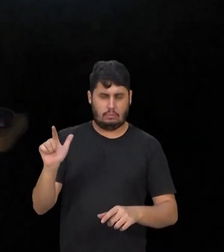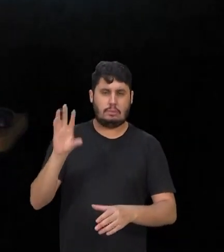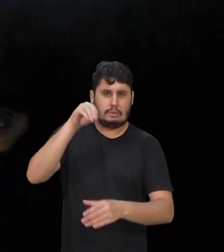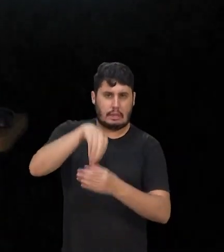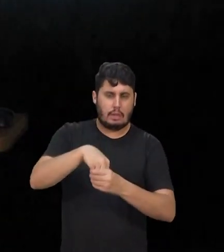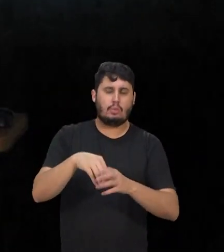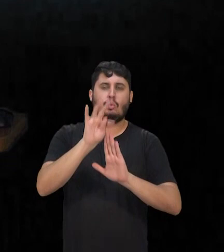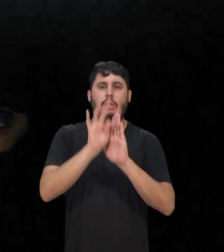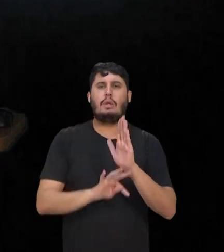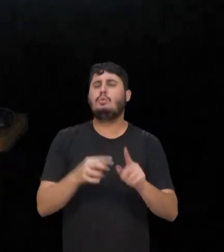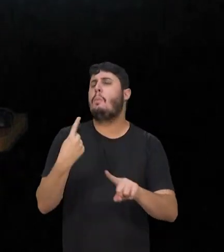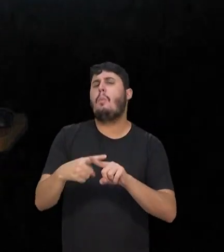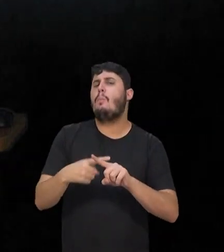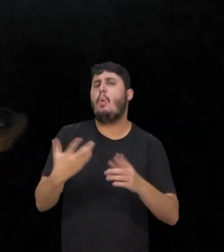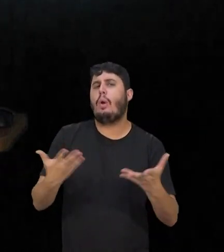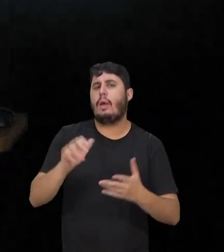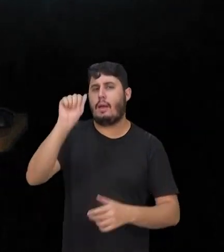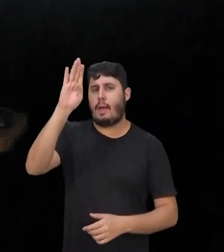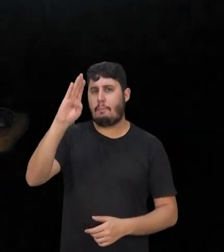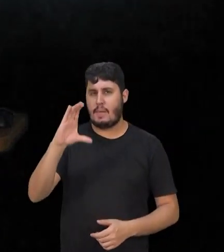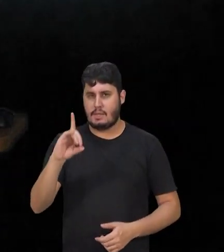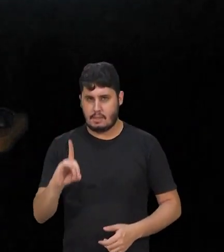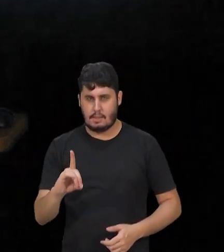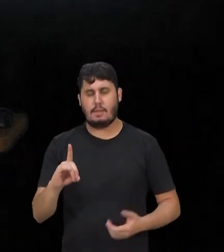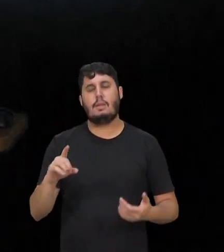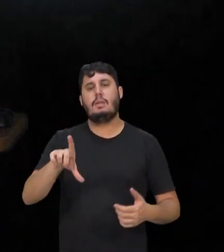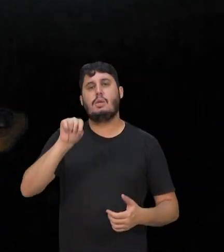nas alternativas.